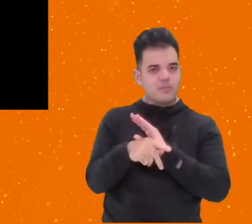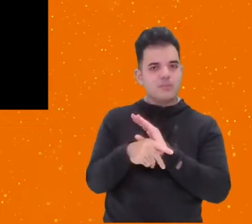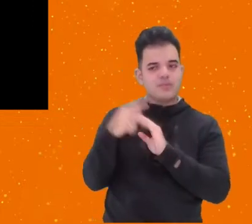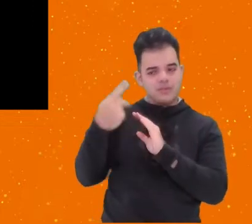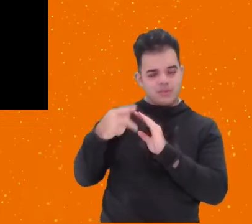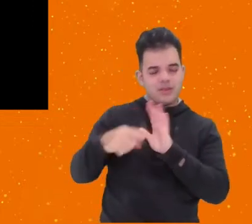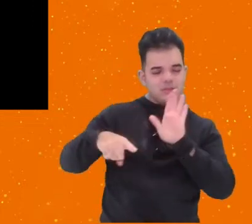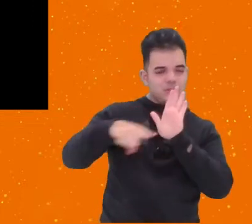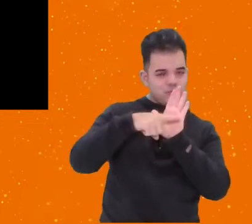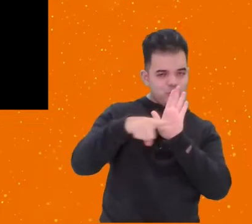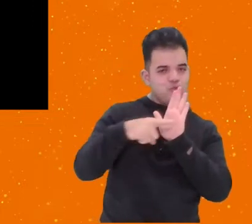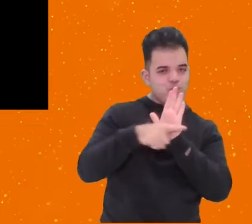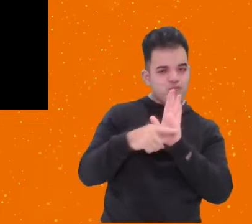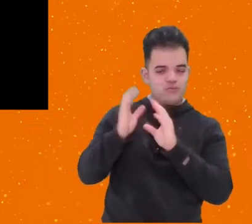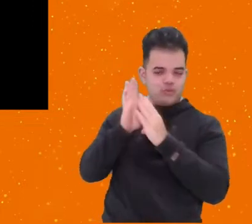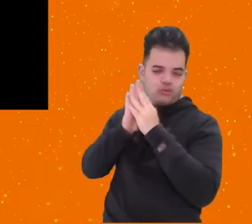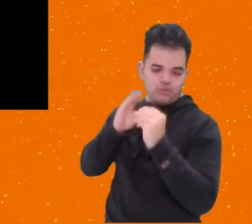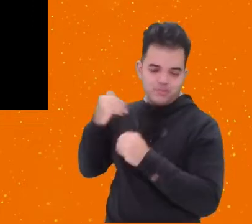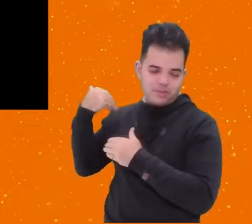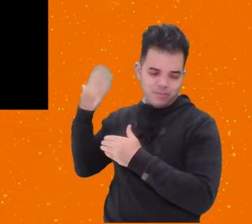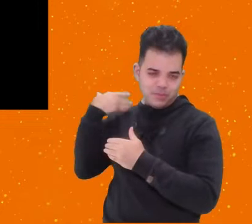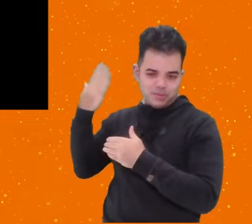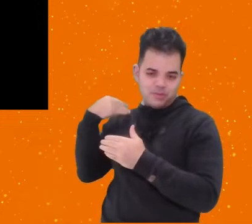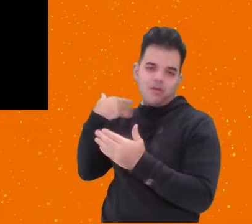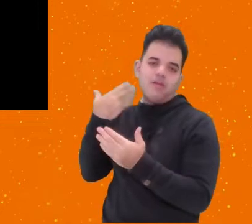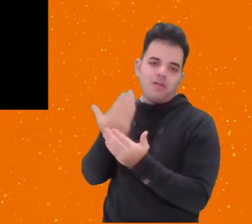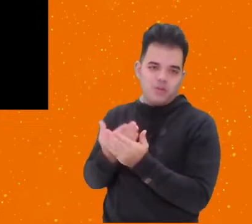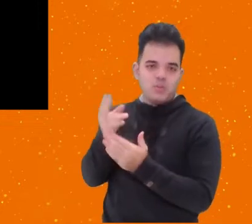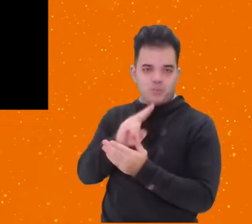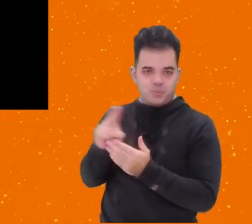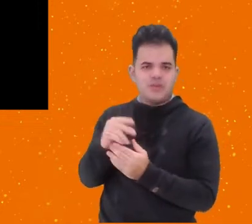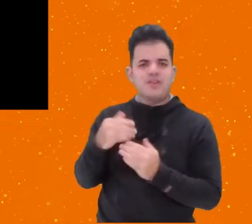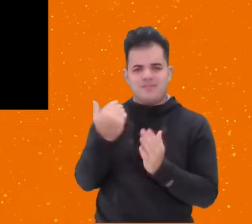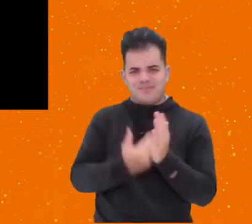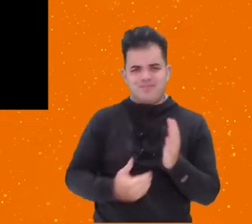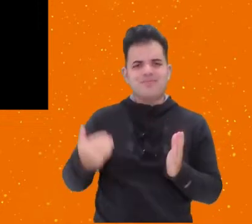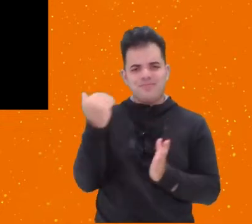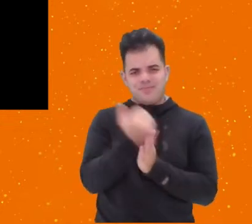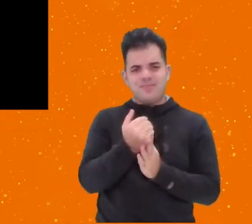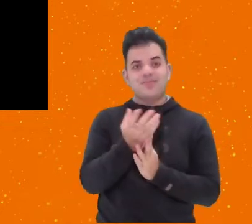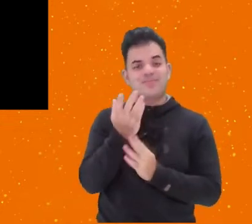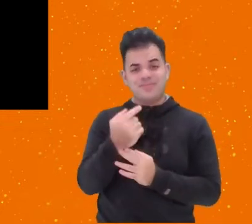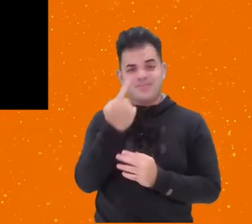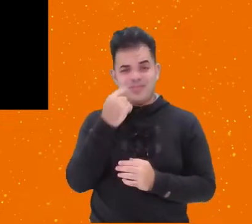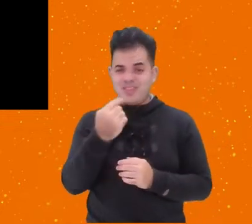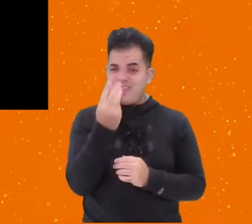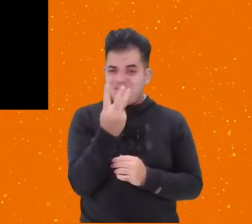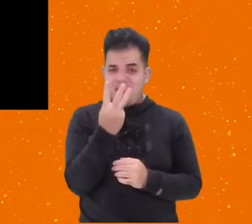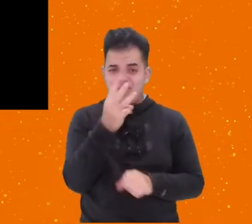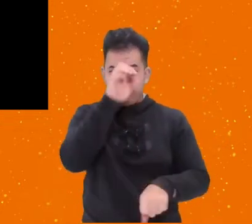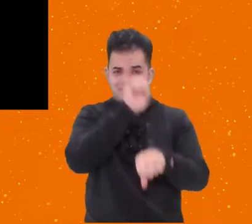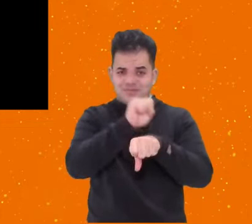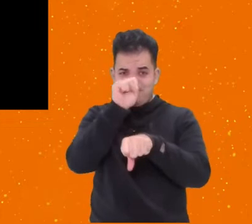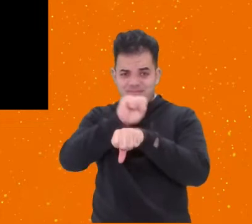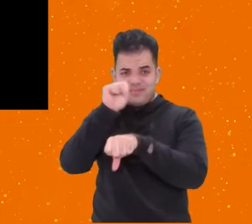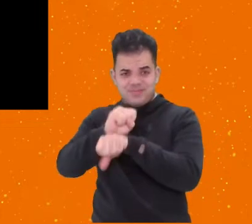negativo, né? Eu acho que foi um resultado bem acertado. E daí a gente vai, né? Aqui, então, com três stops,